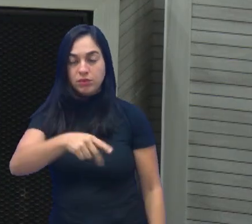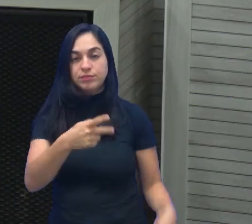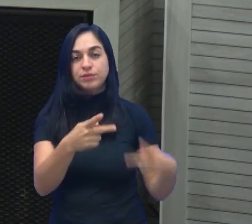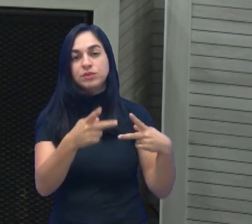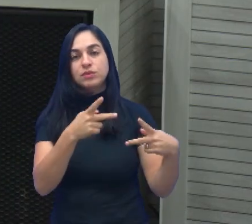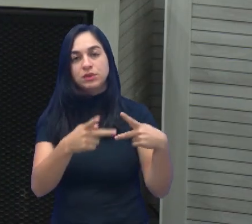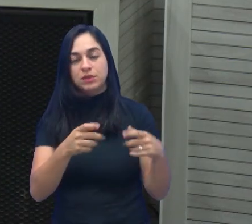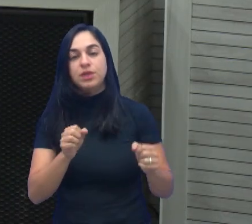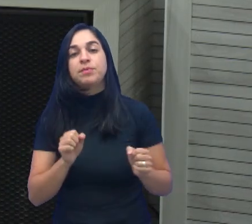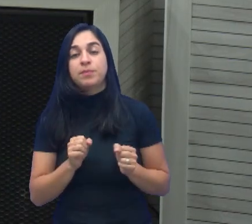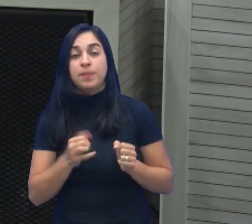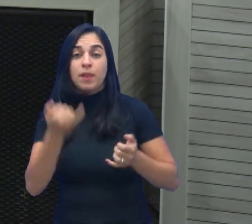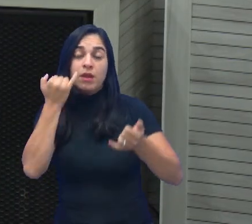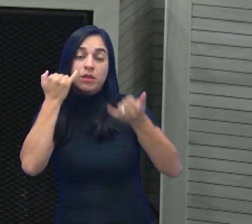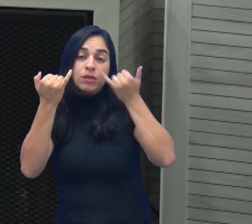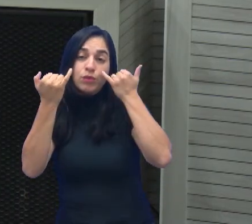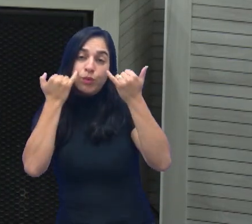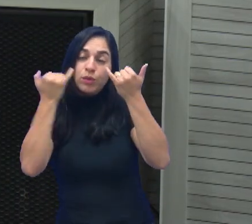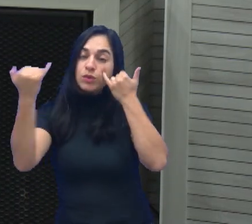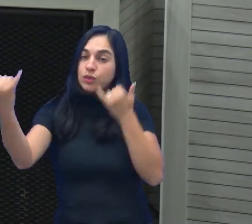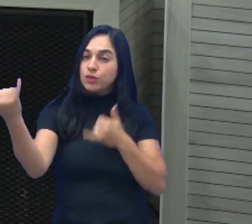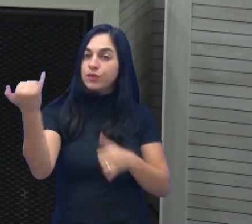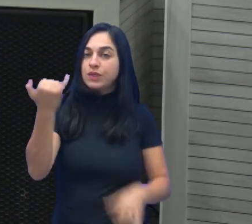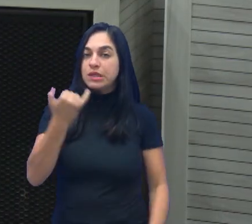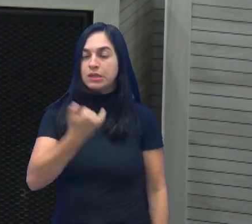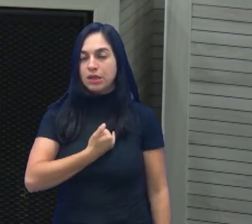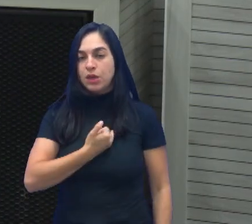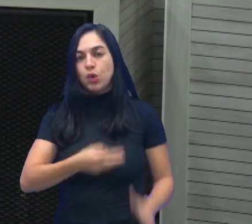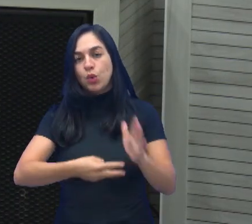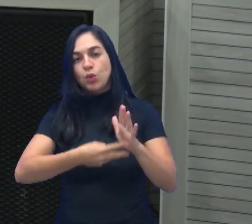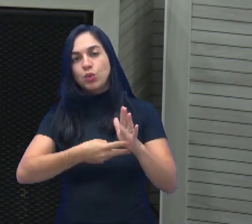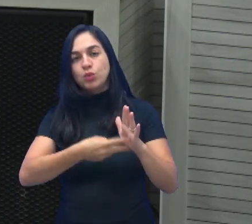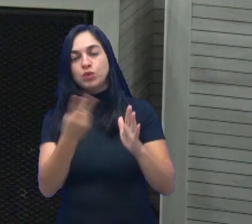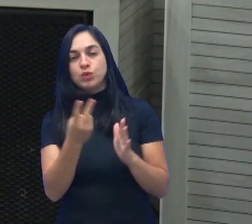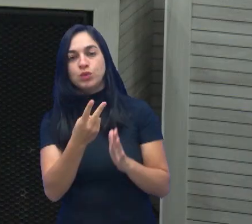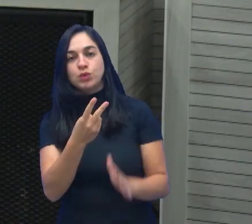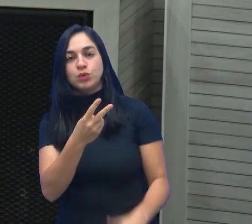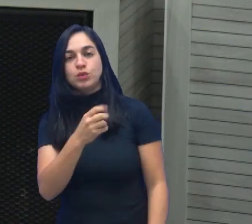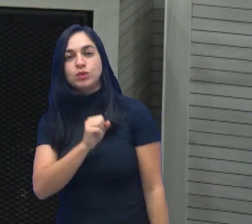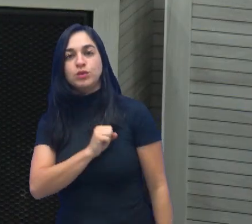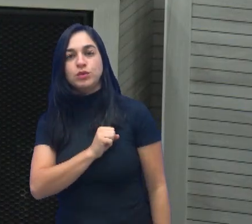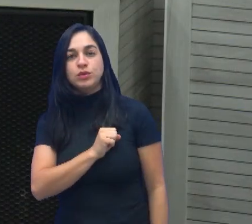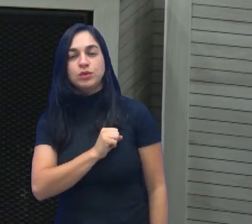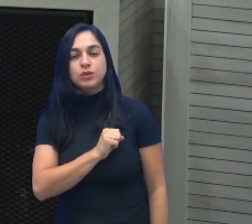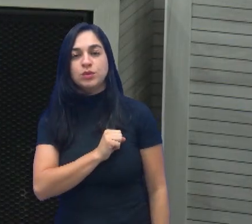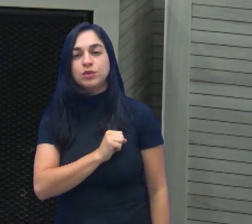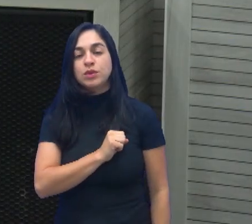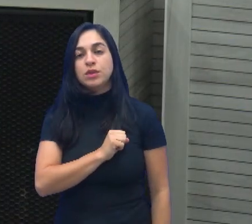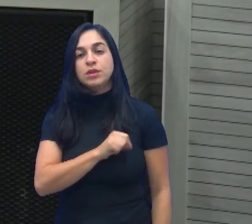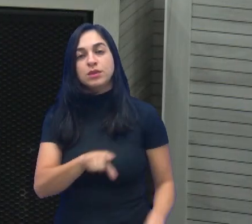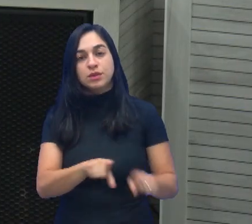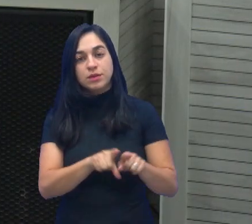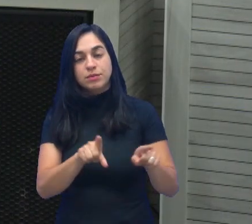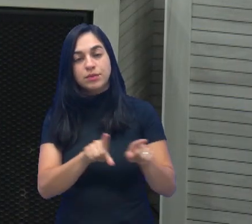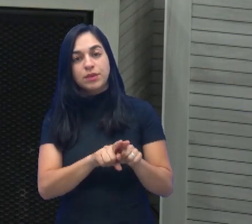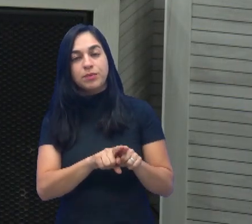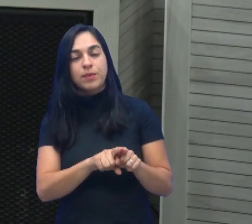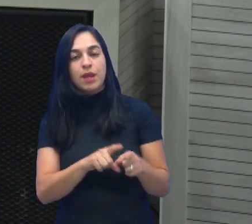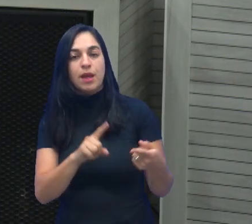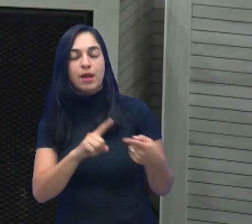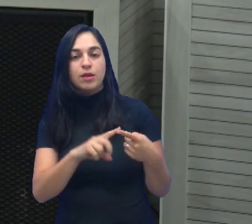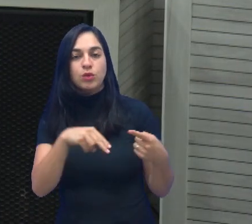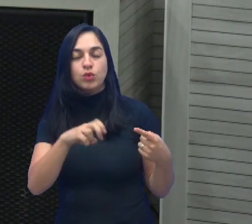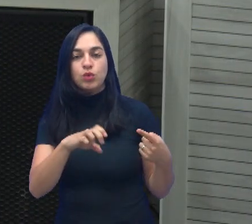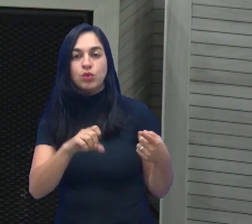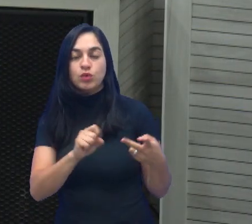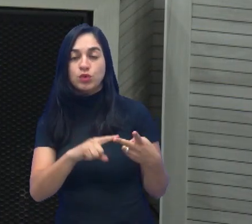das informações recebidas, o segundo sargento PM Guzenski, cabo PM Nunes, cabo PM